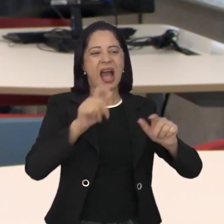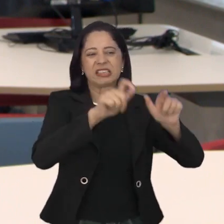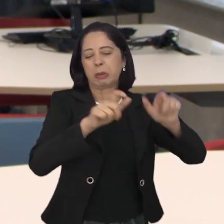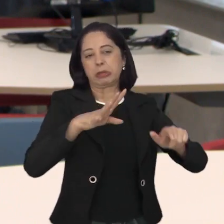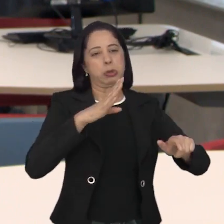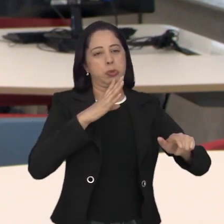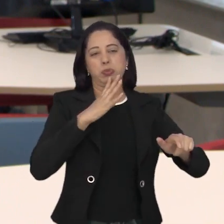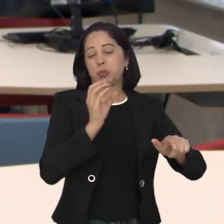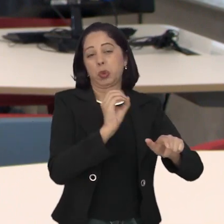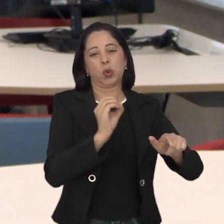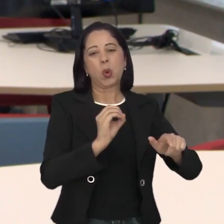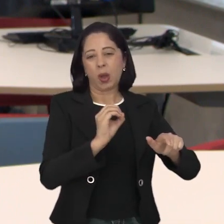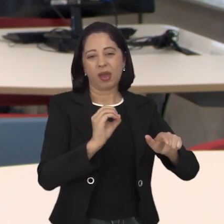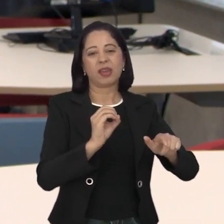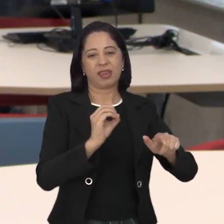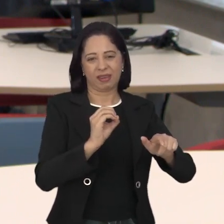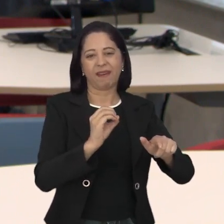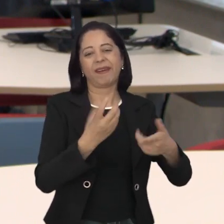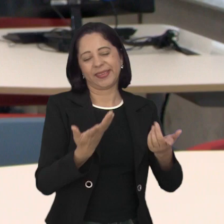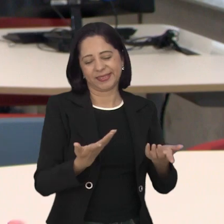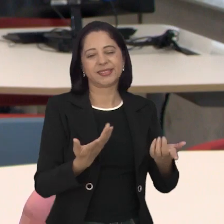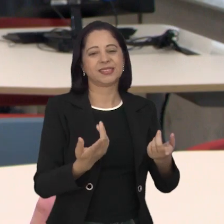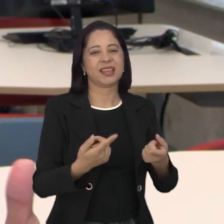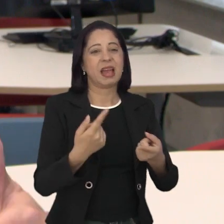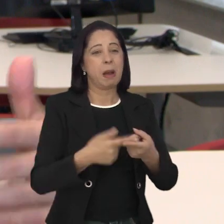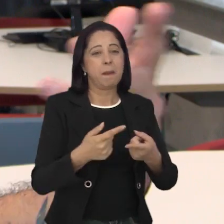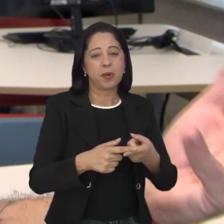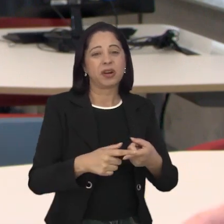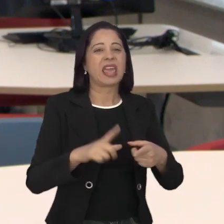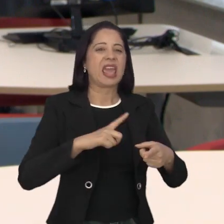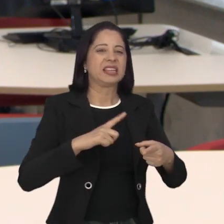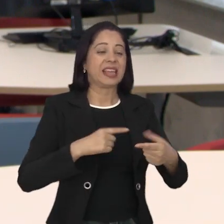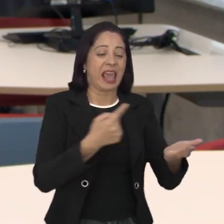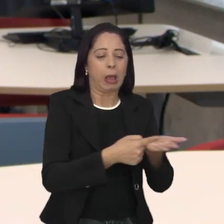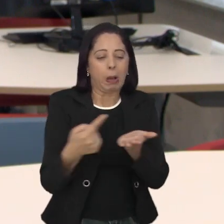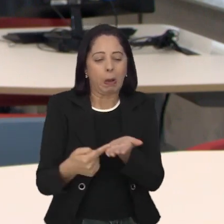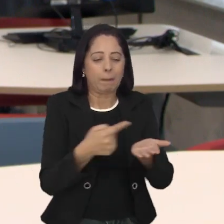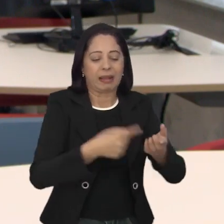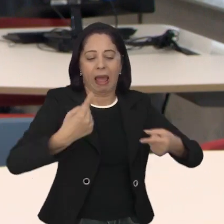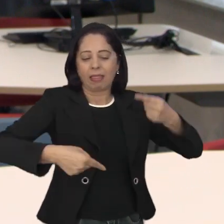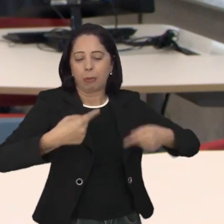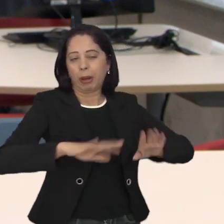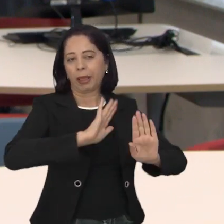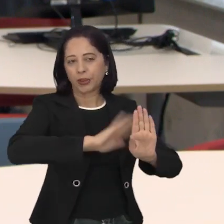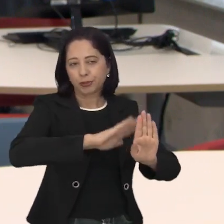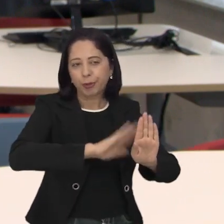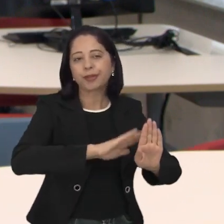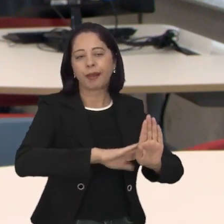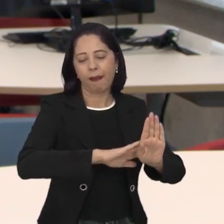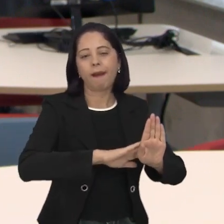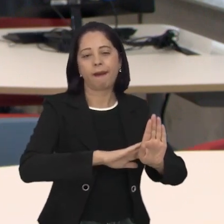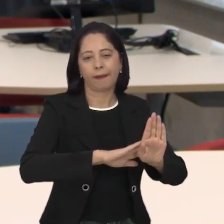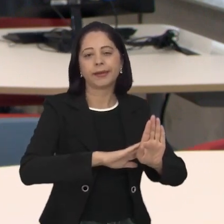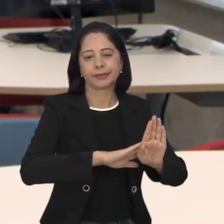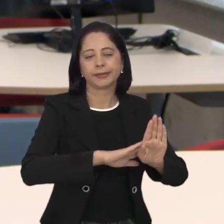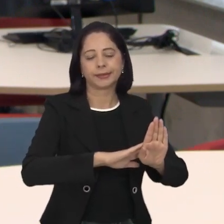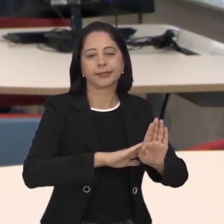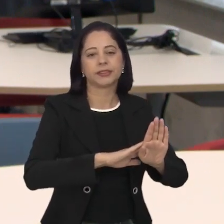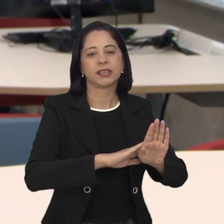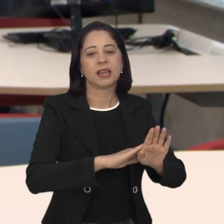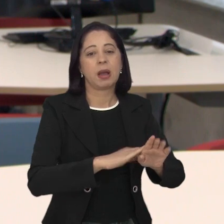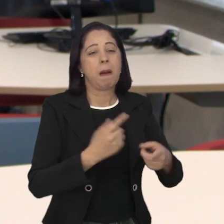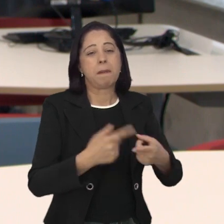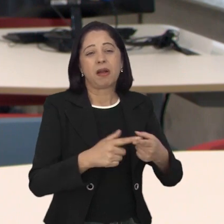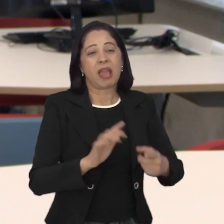né É uma questão que envolve mu muita questão de aliança política interesse comercial né que